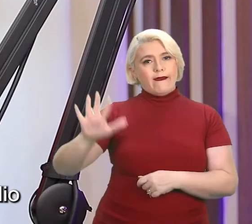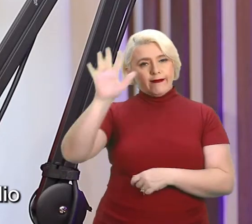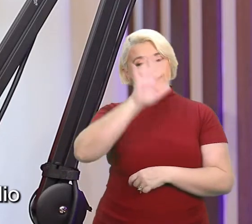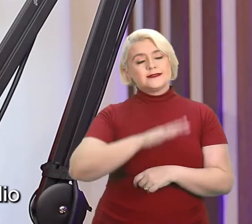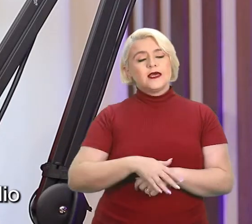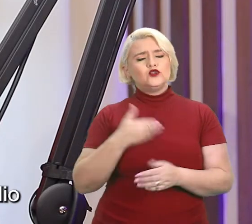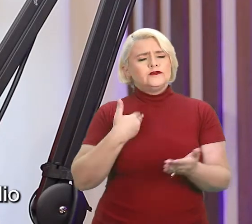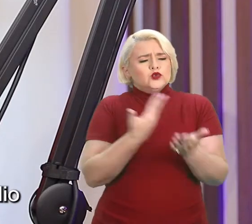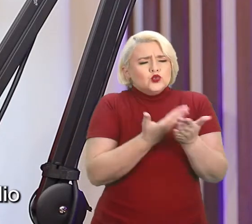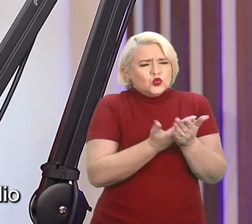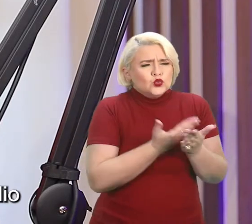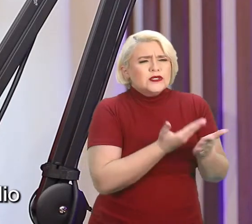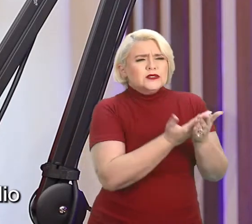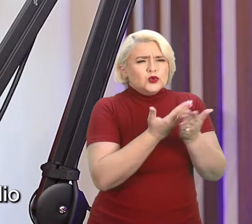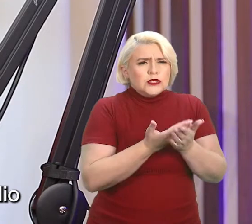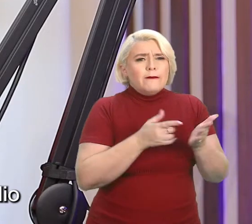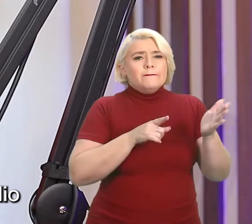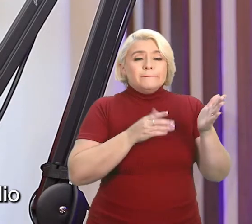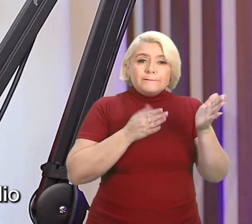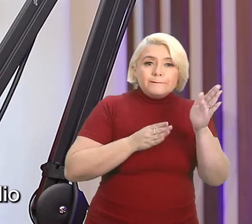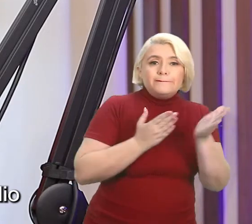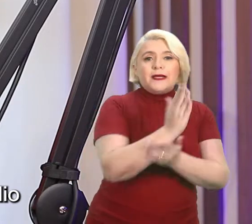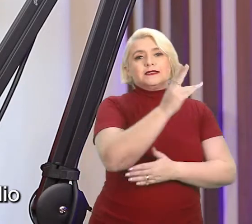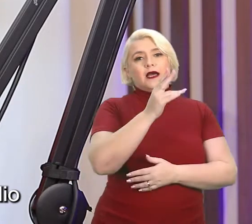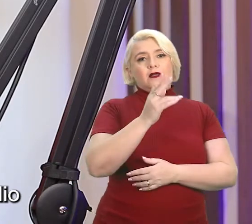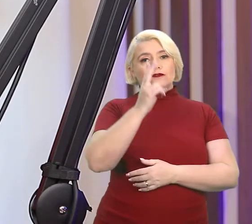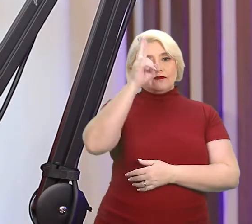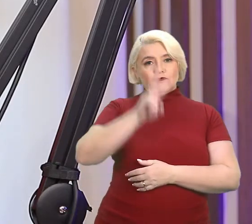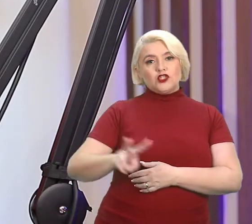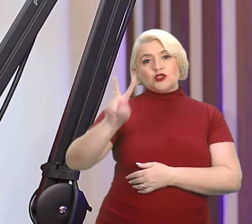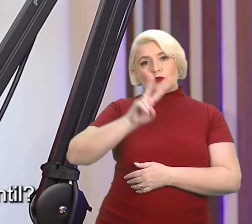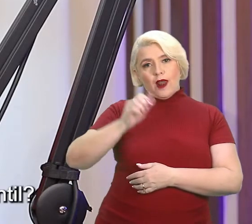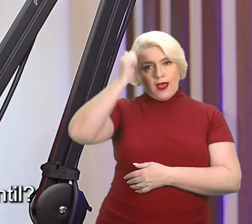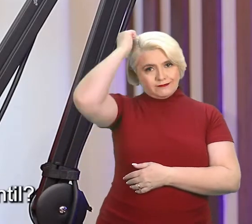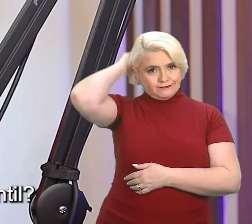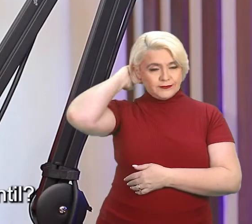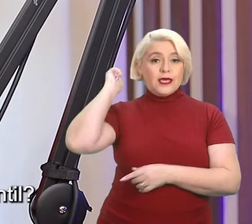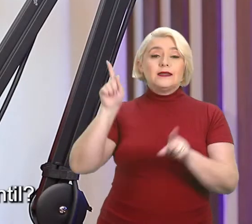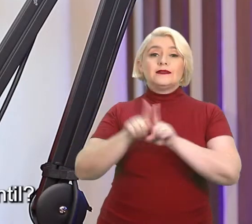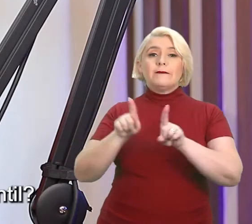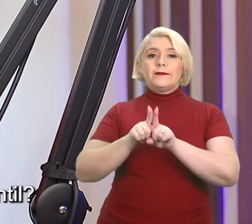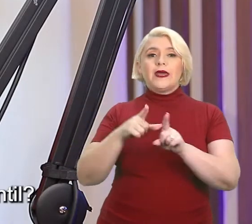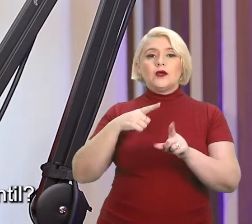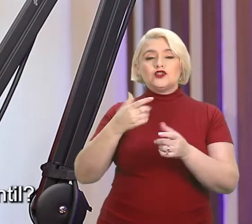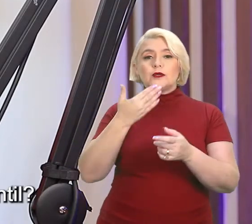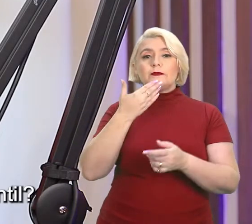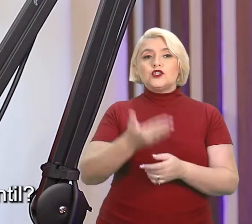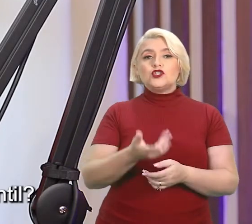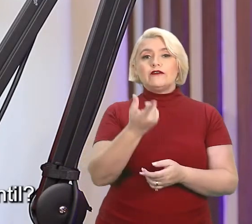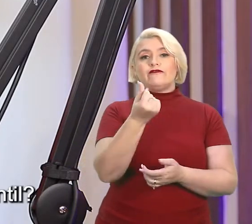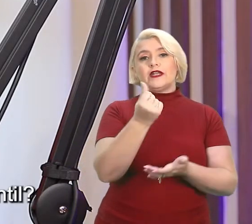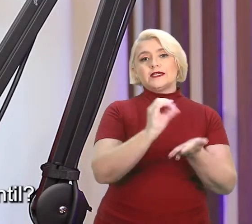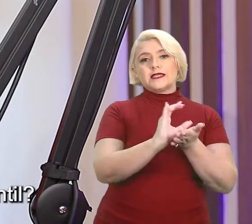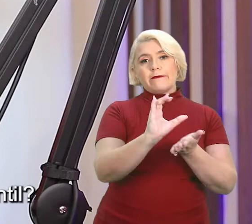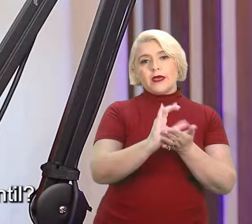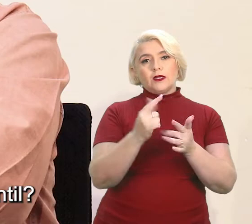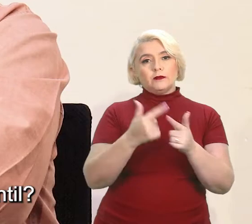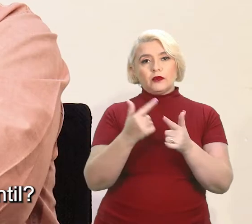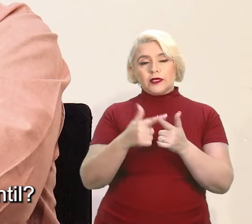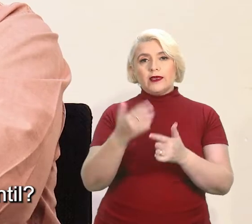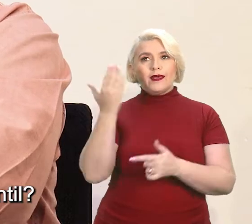e tive que entrar num programa de auxílio de financiamento, que na época era o crédito